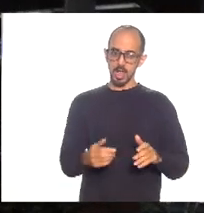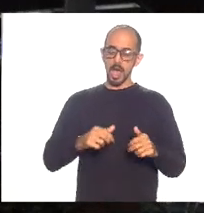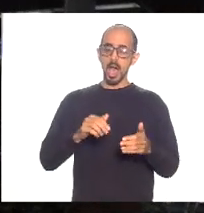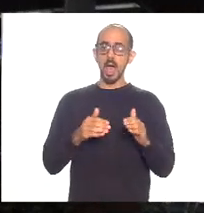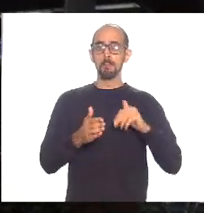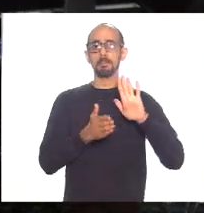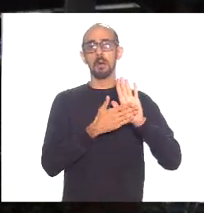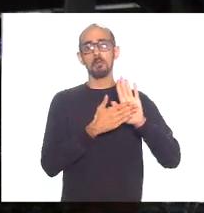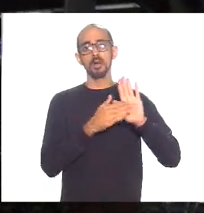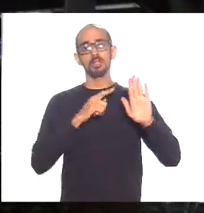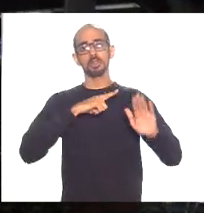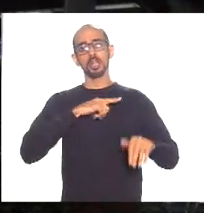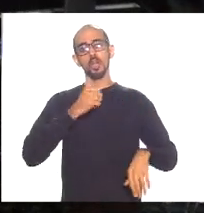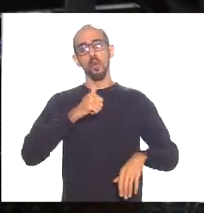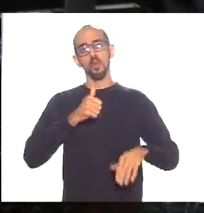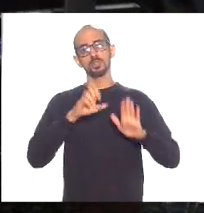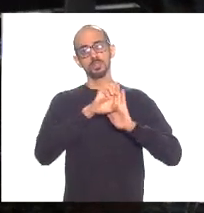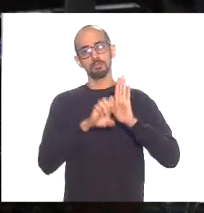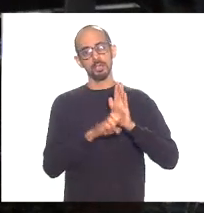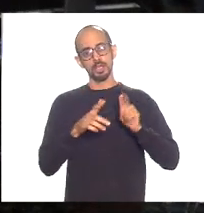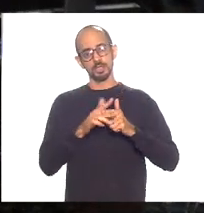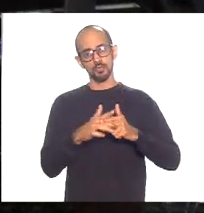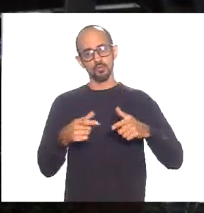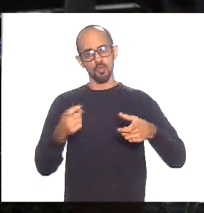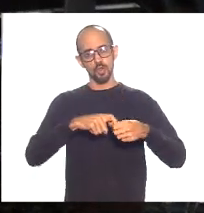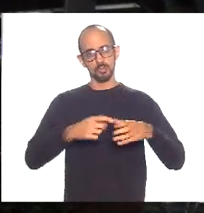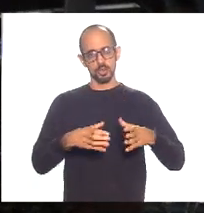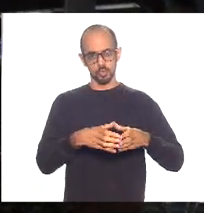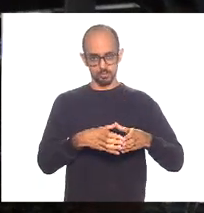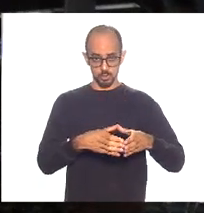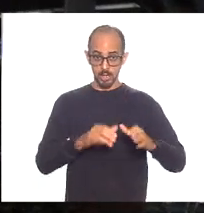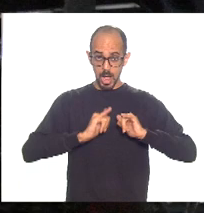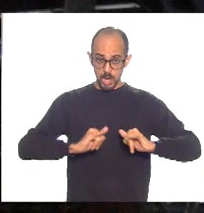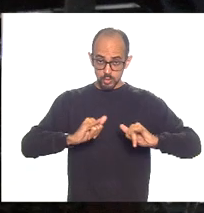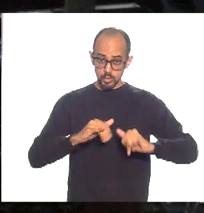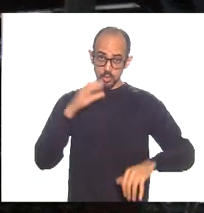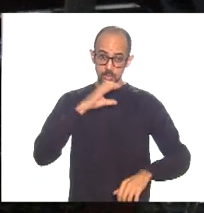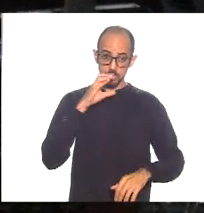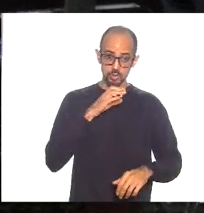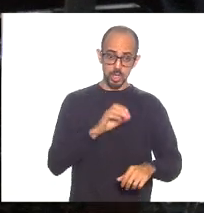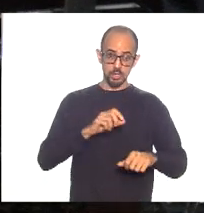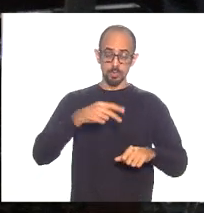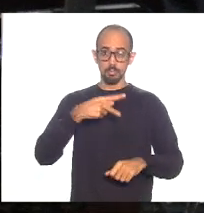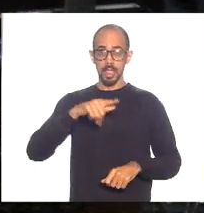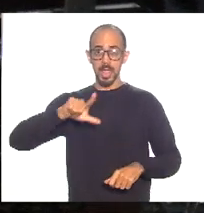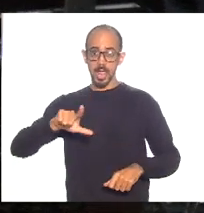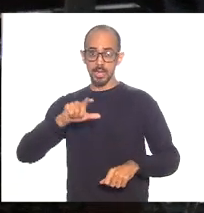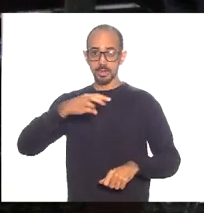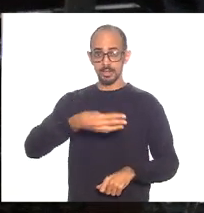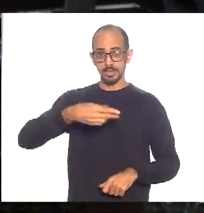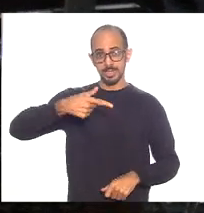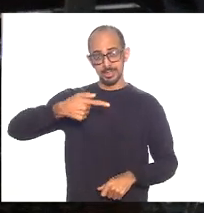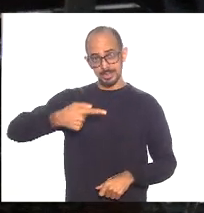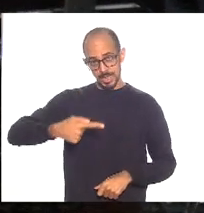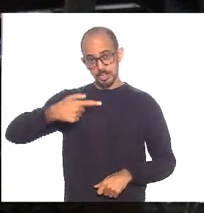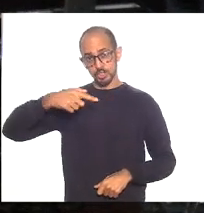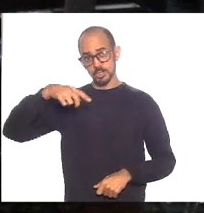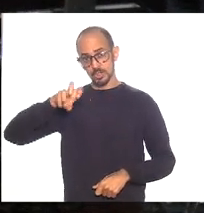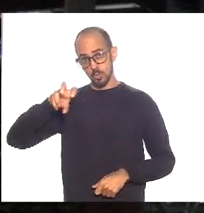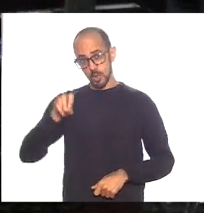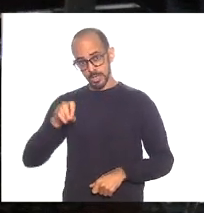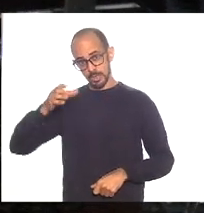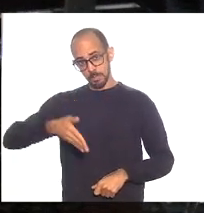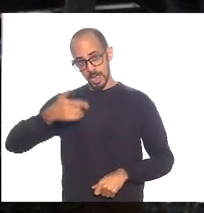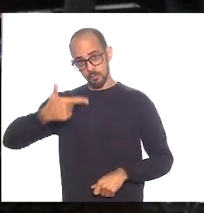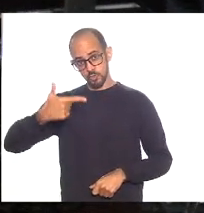11 emendas e retorna às comissões. Anuncio, em regime de urgência, em discussão única, projeto de lei 3750, de 21, de